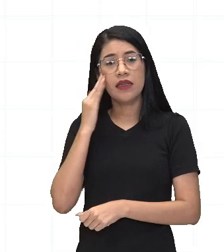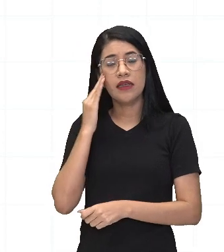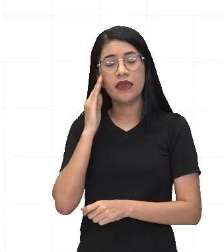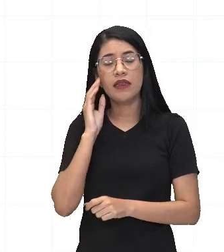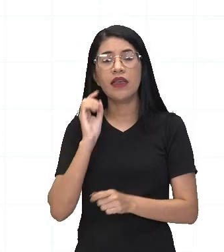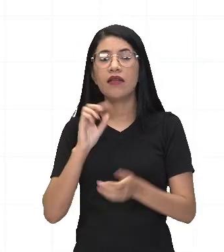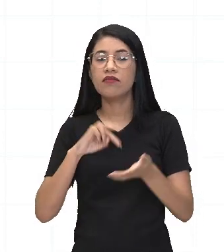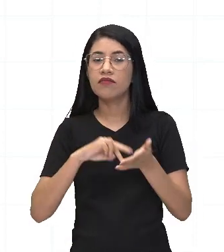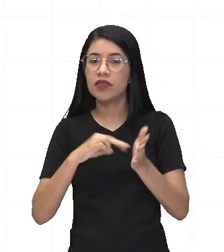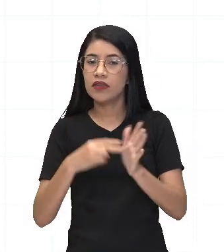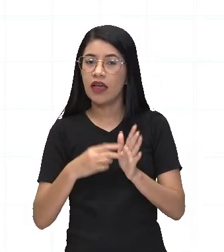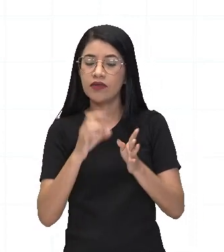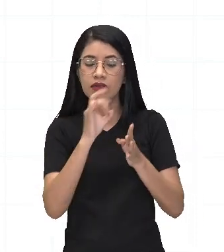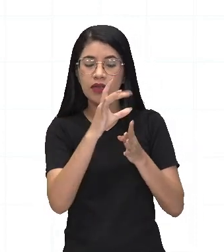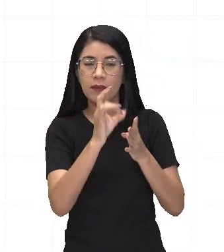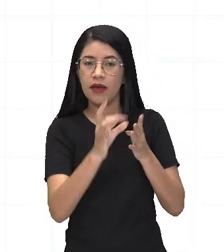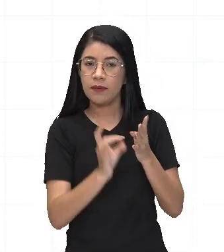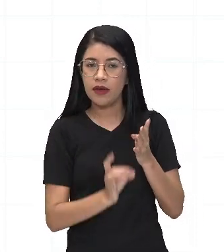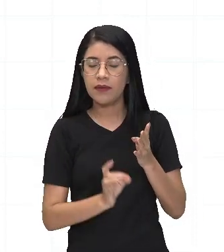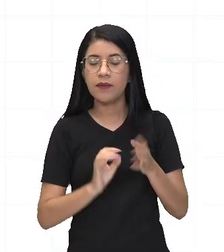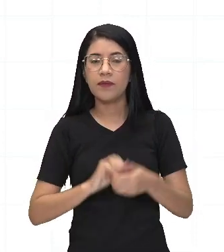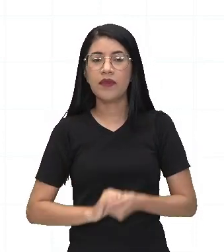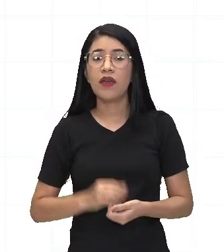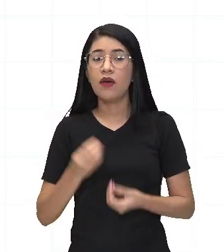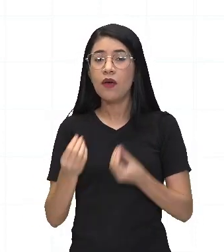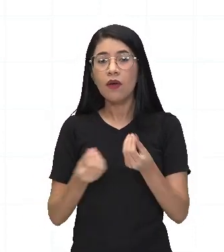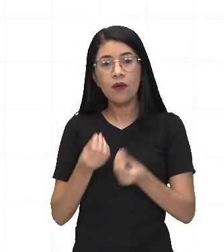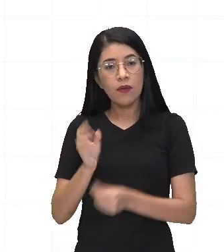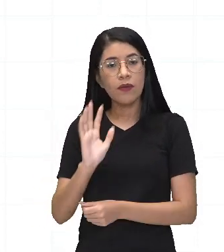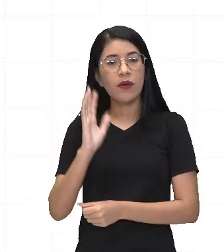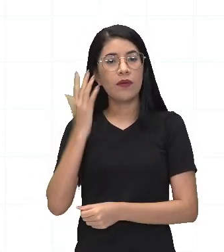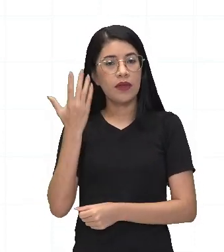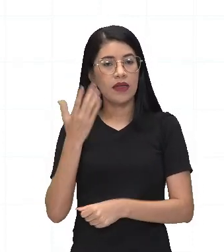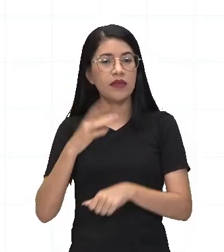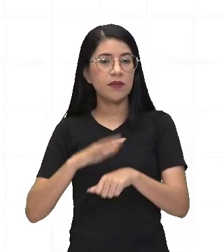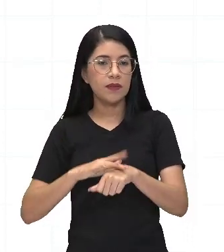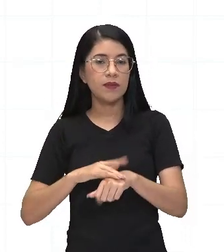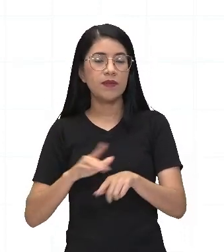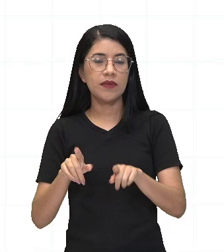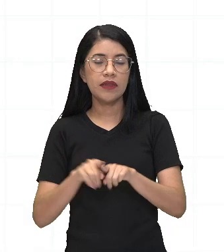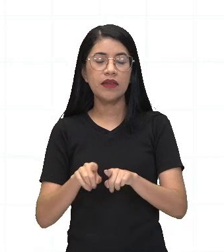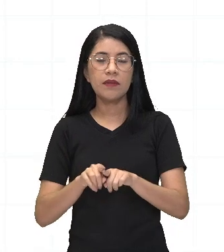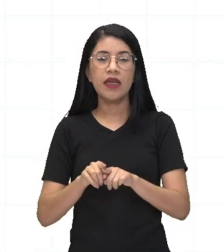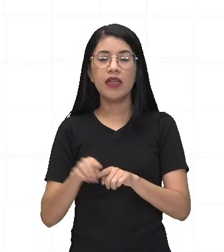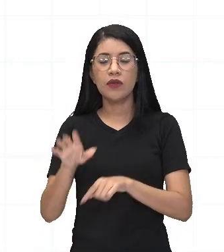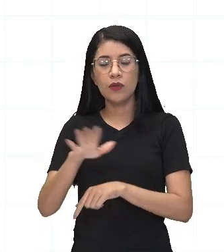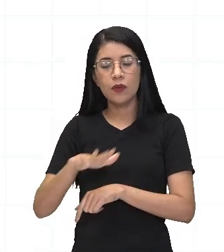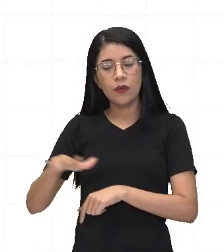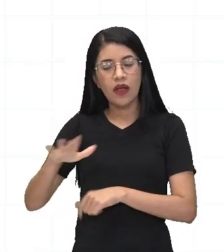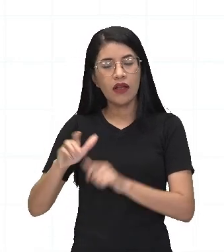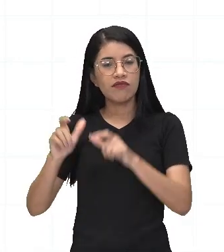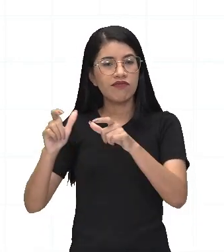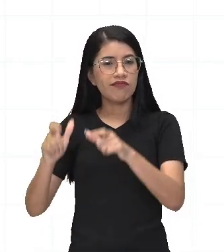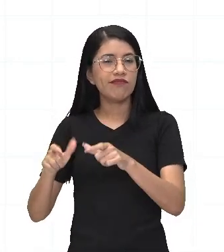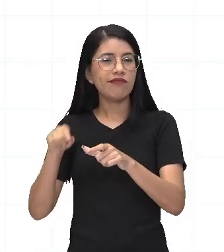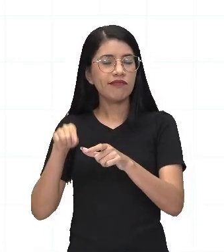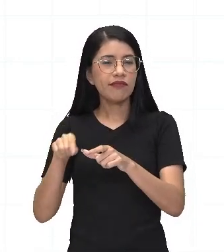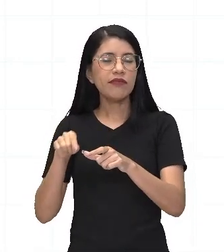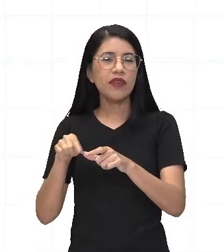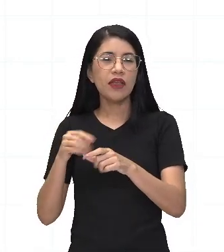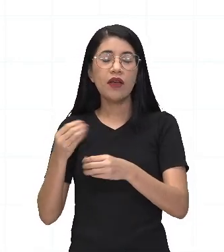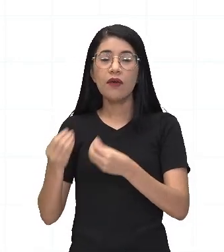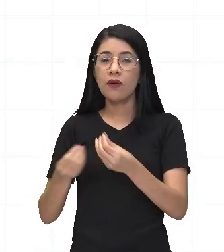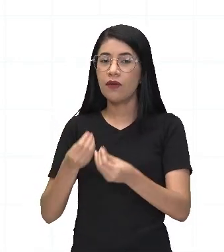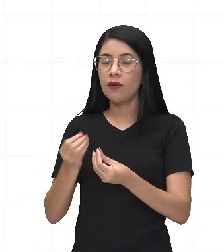significa a ocorrência dessas doenças em um determinado lugar, pela concentração